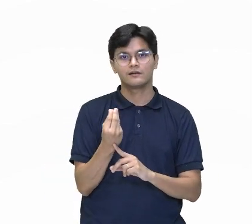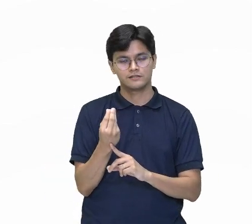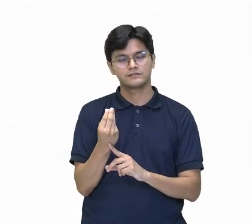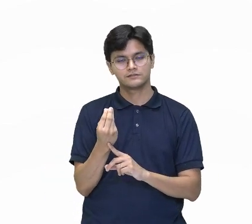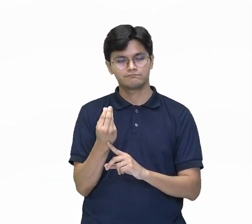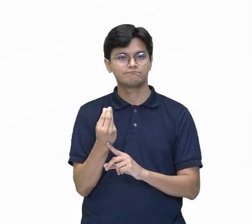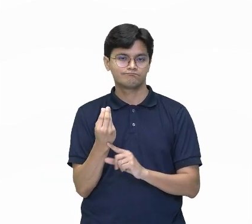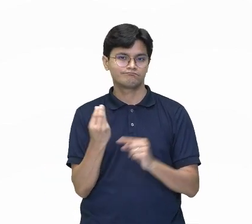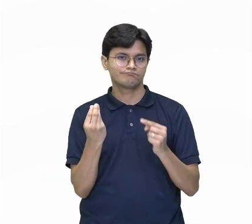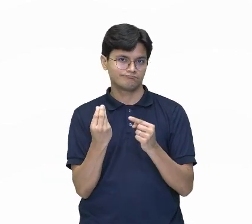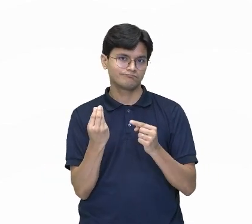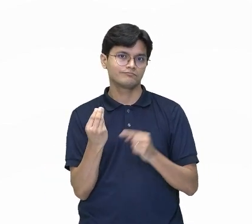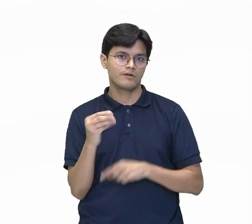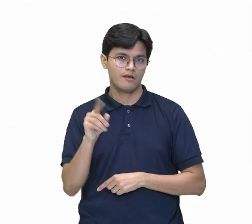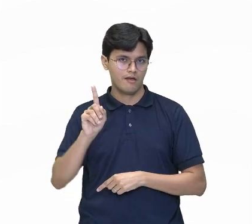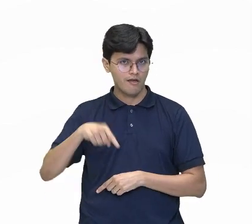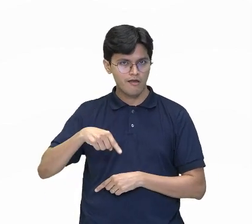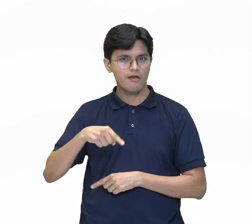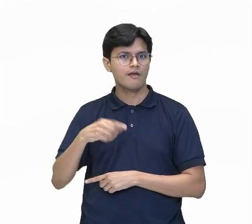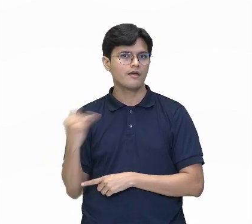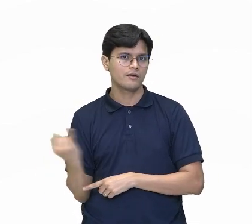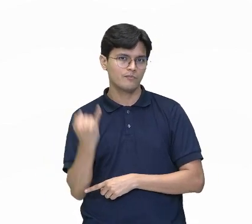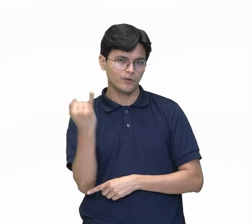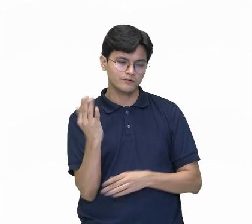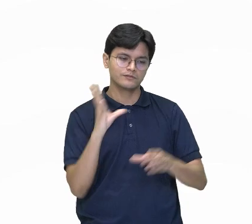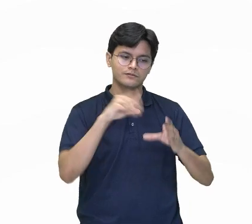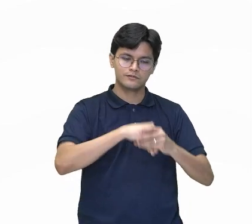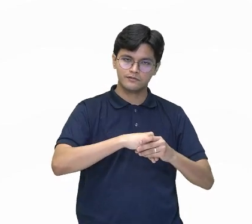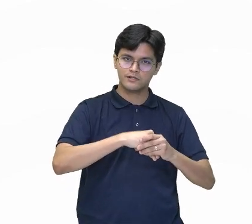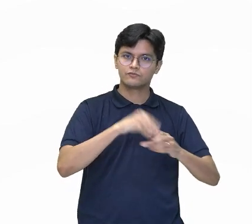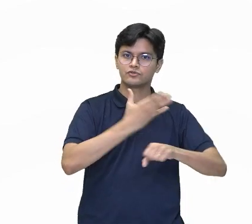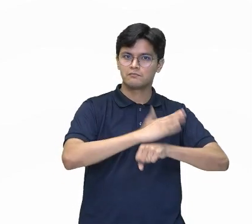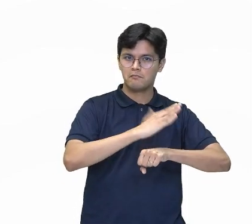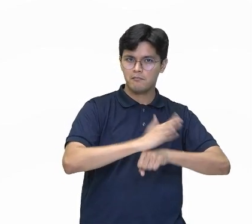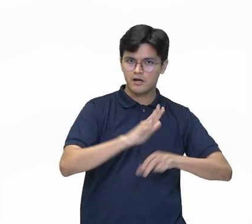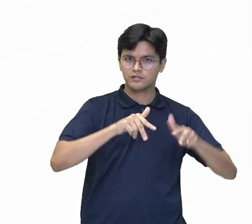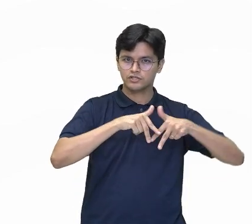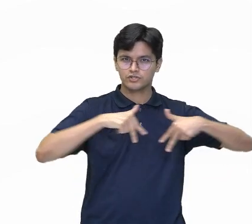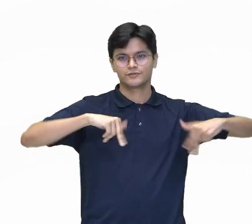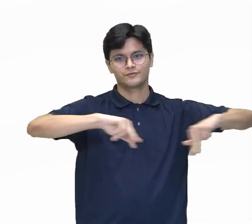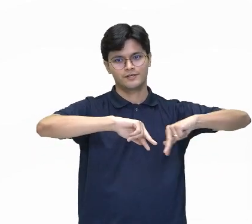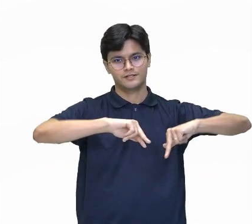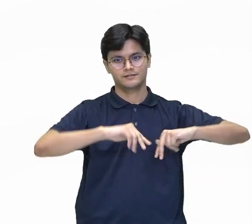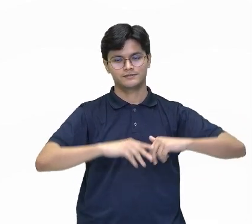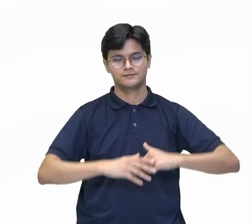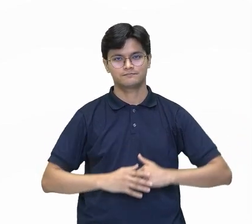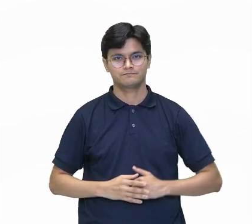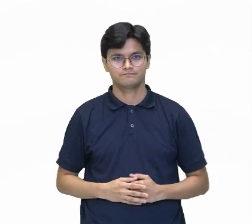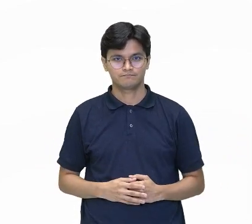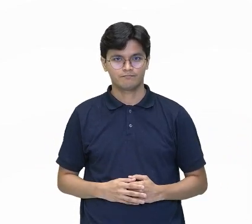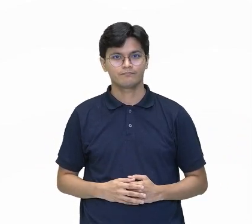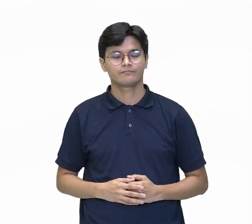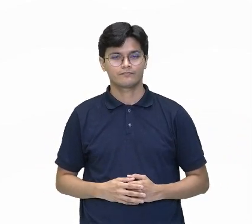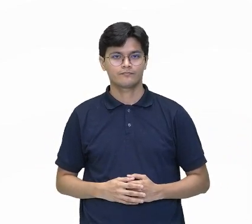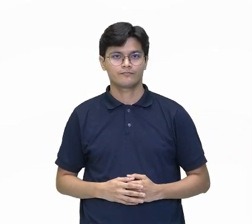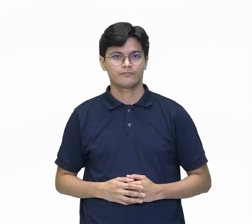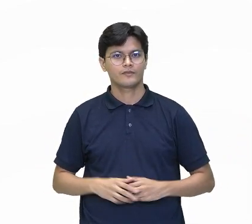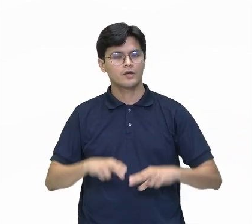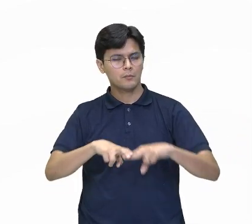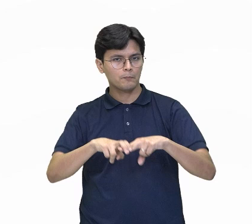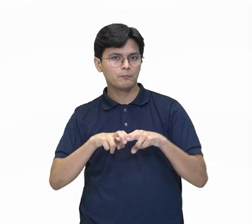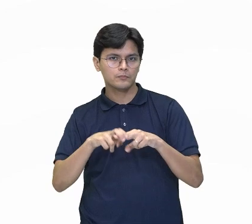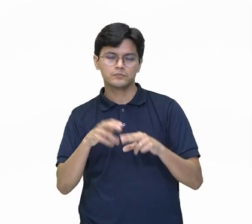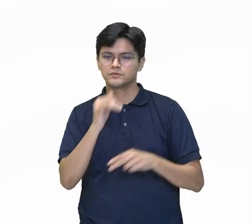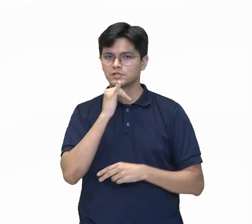parte essencial das suas práticas e rituais. Então, quando a gente fala da arte